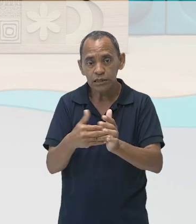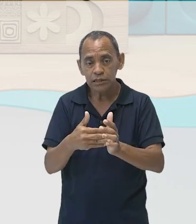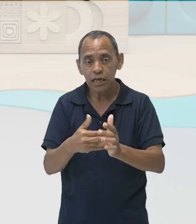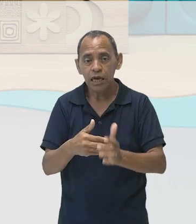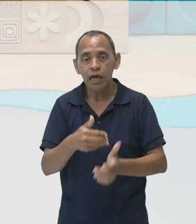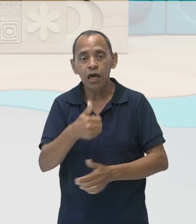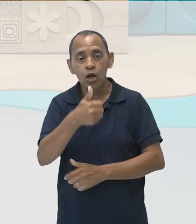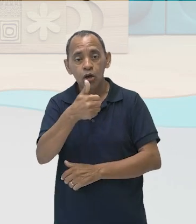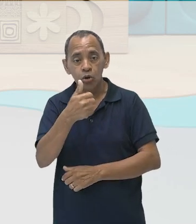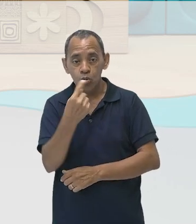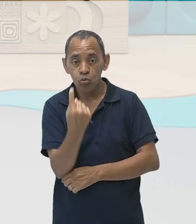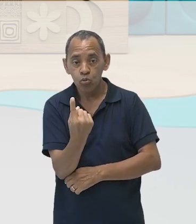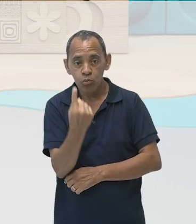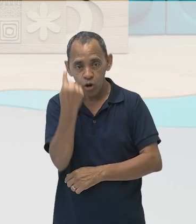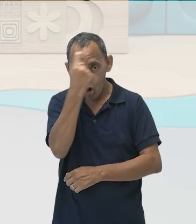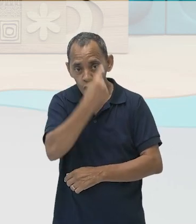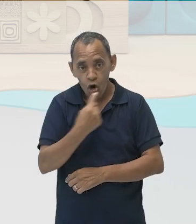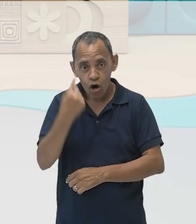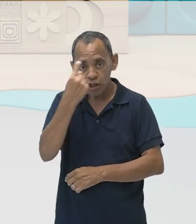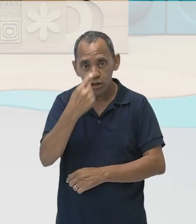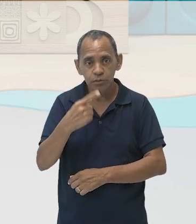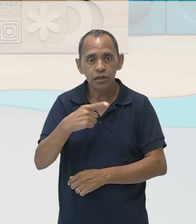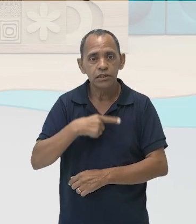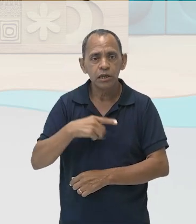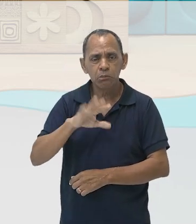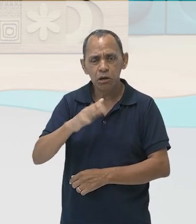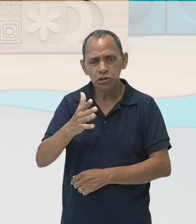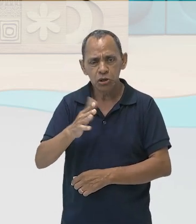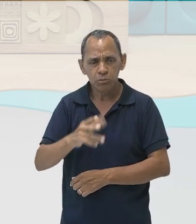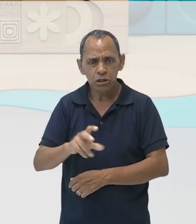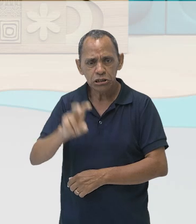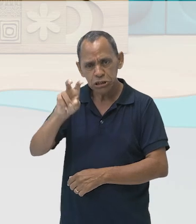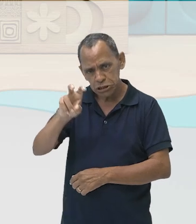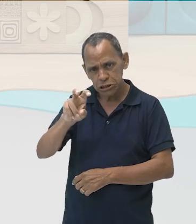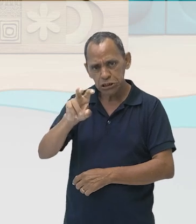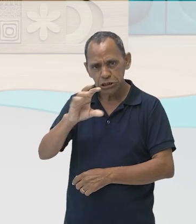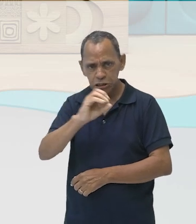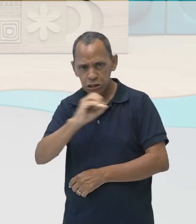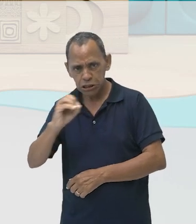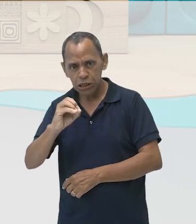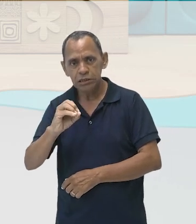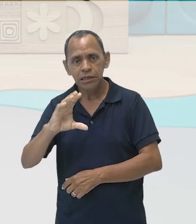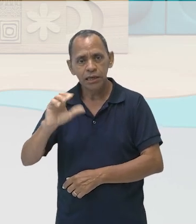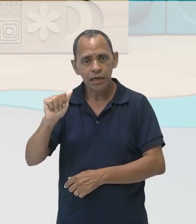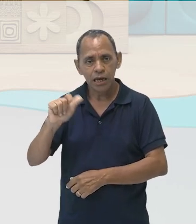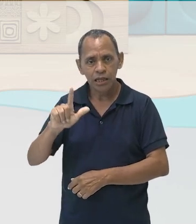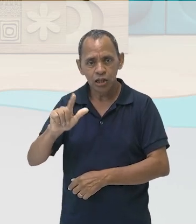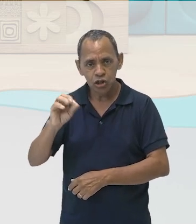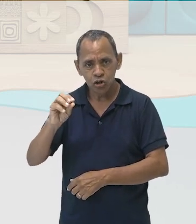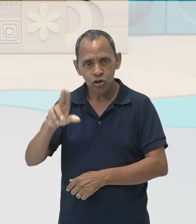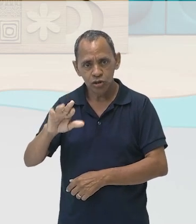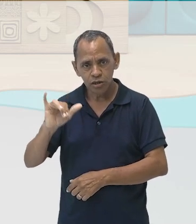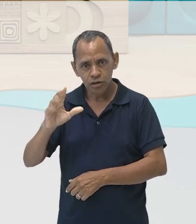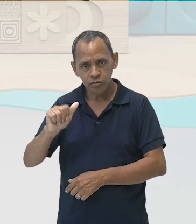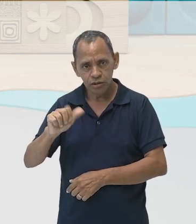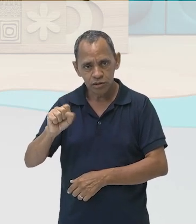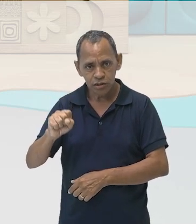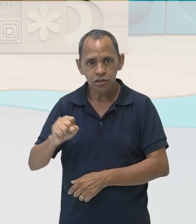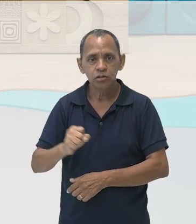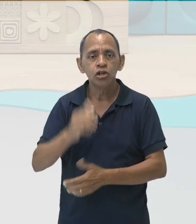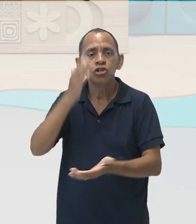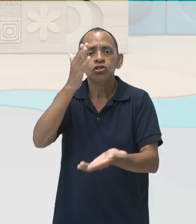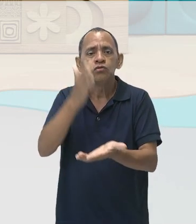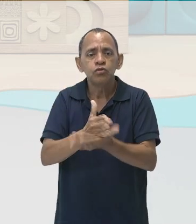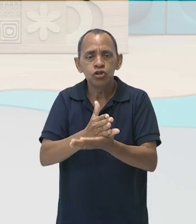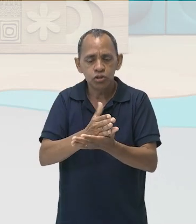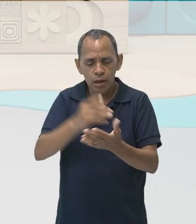um gasto aproximado de 500 calorias por aula. Sobre a divisão dessa aula, né, ela vai ser dividida em